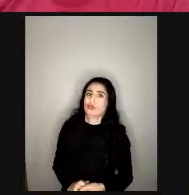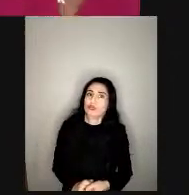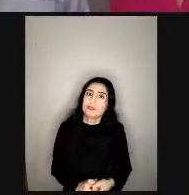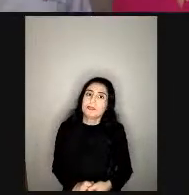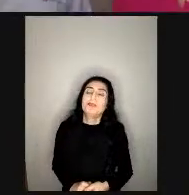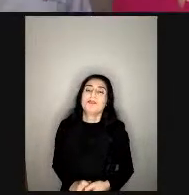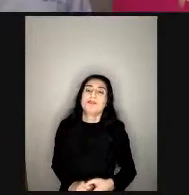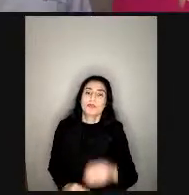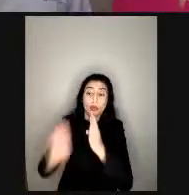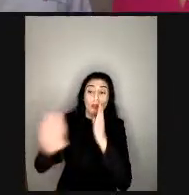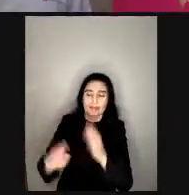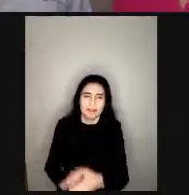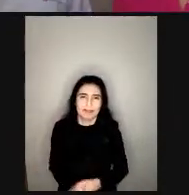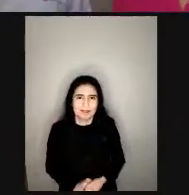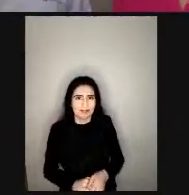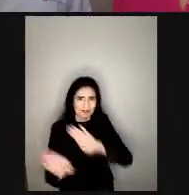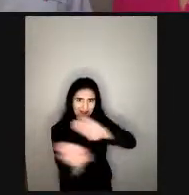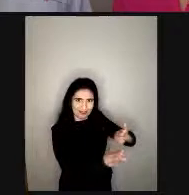emociona.